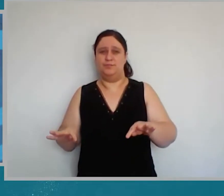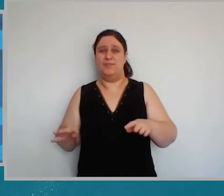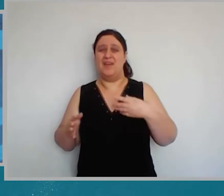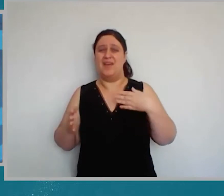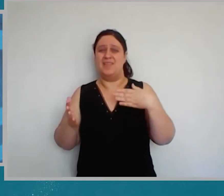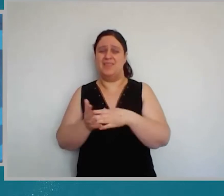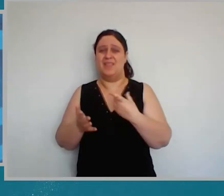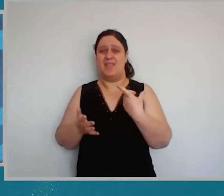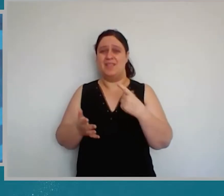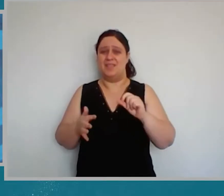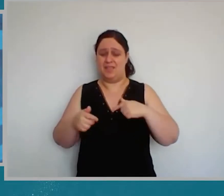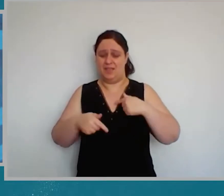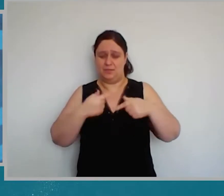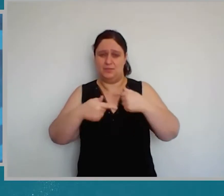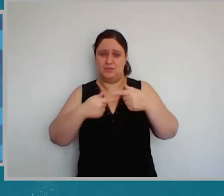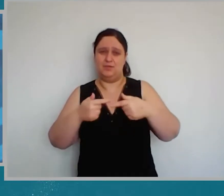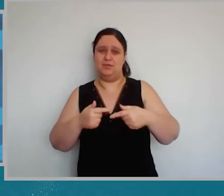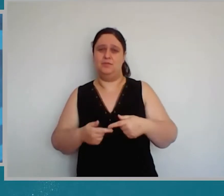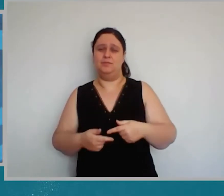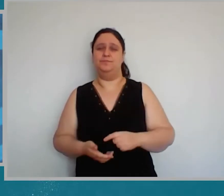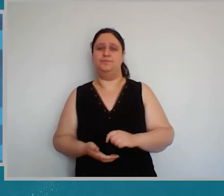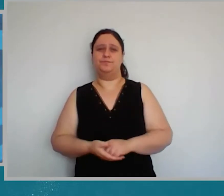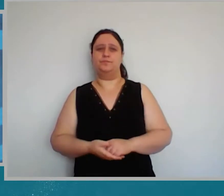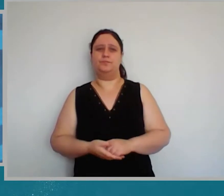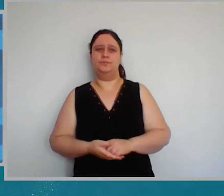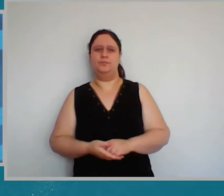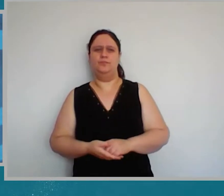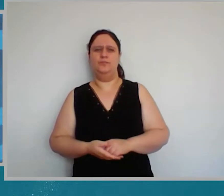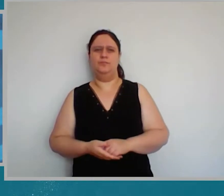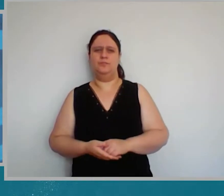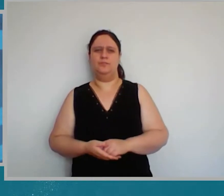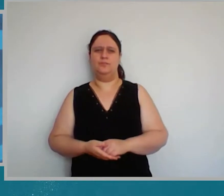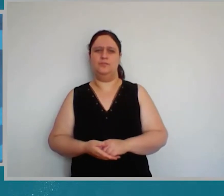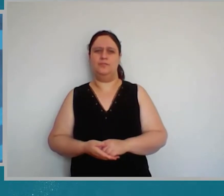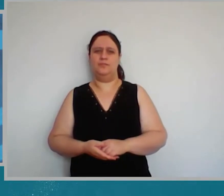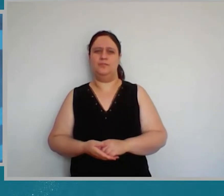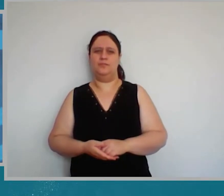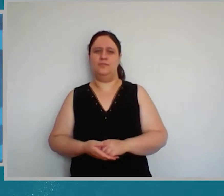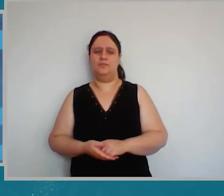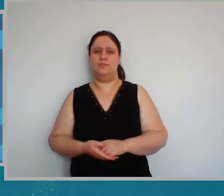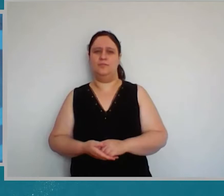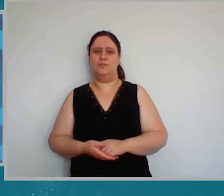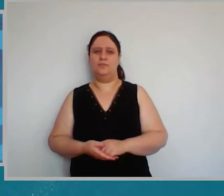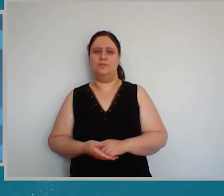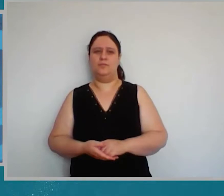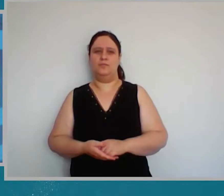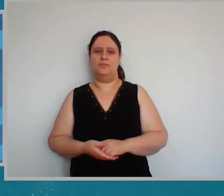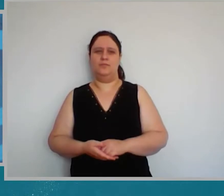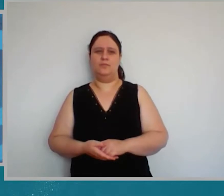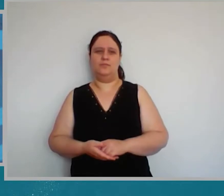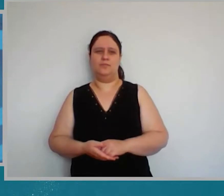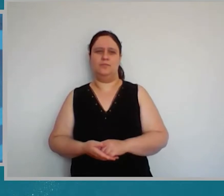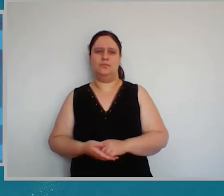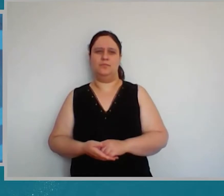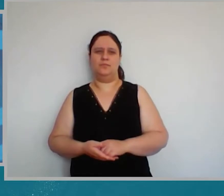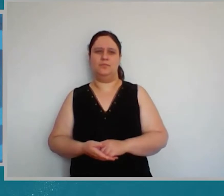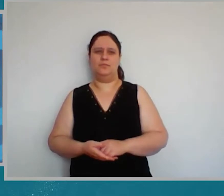uma olhada. Deuteronômio 23, 3. Só para vocês